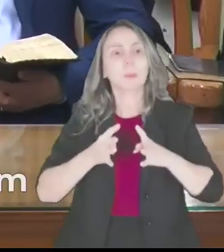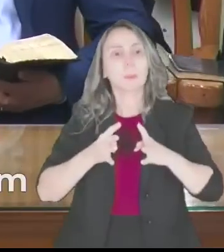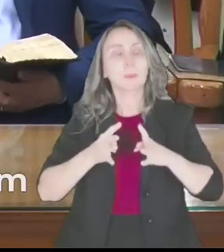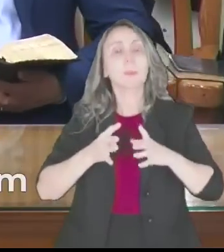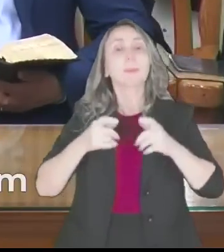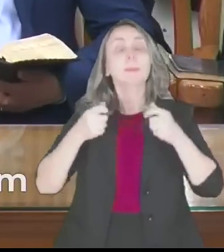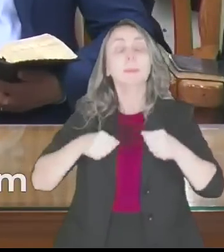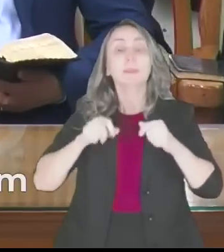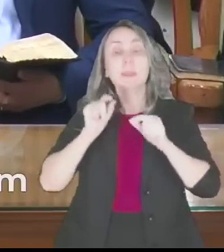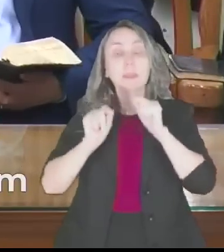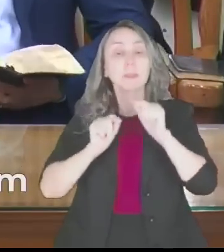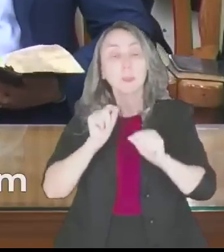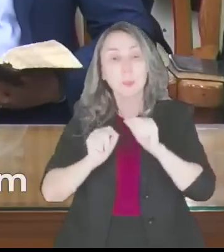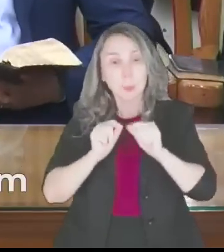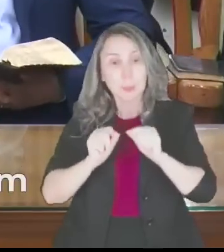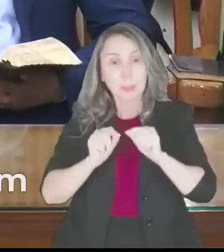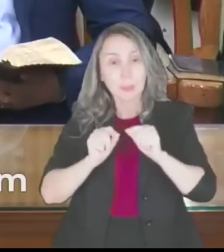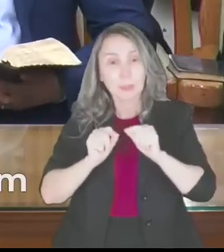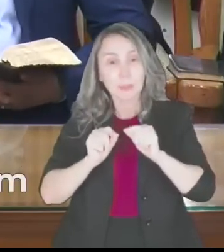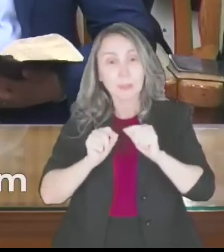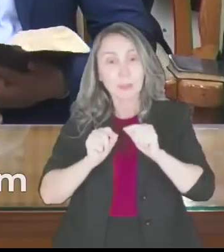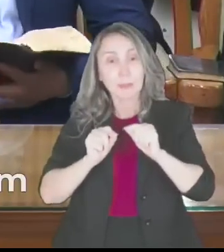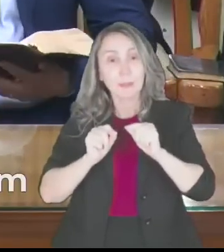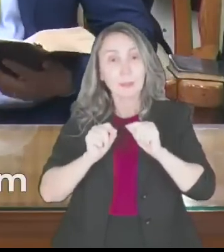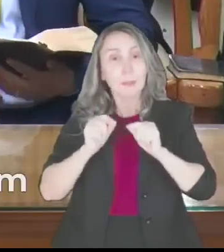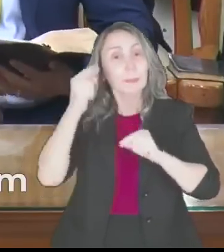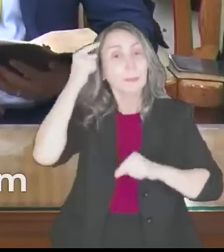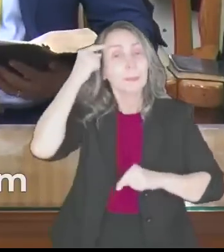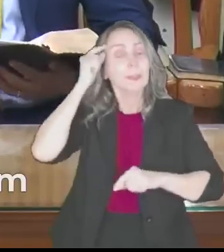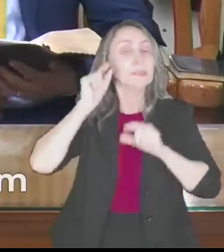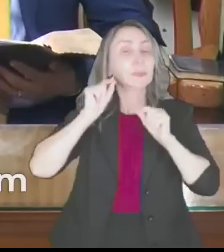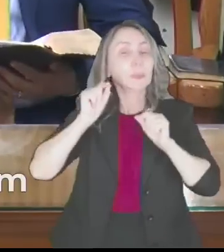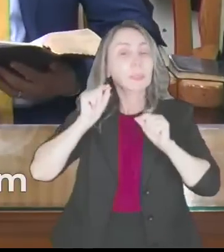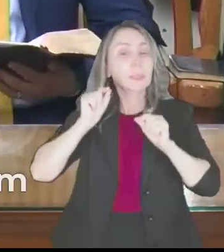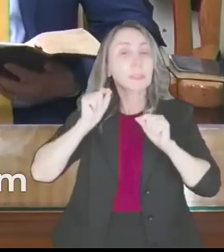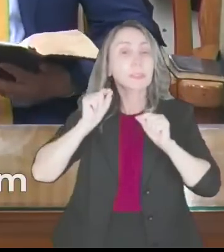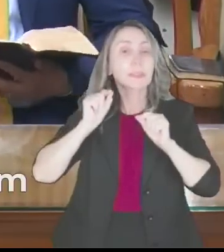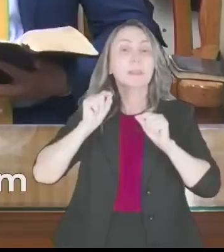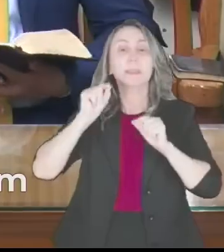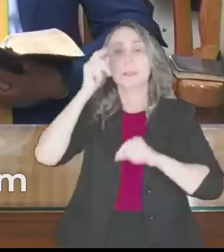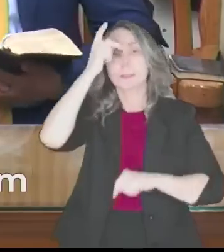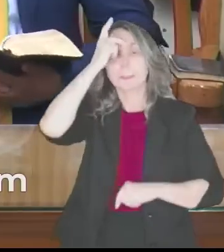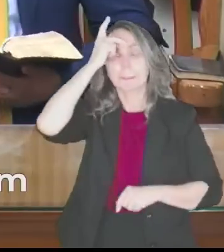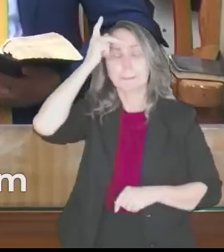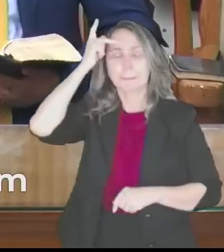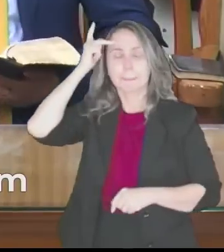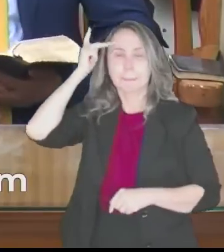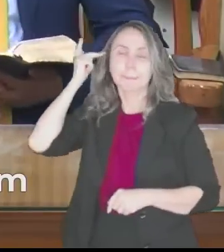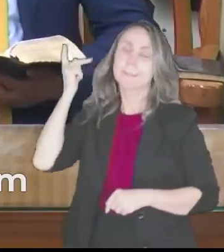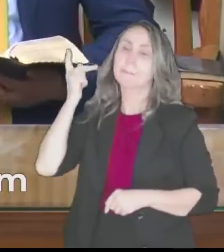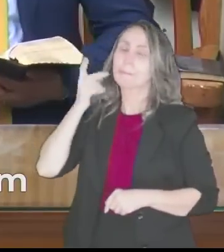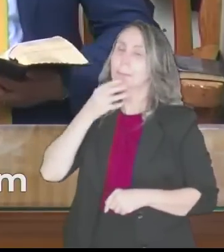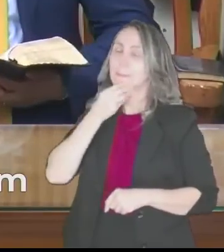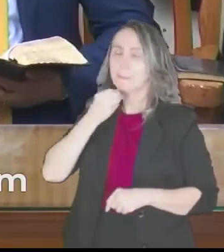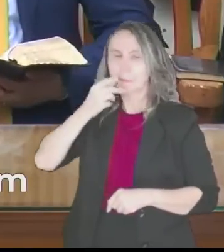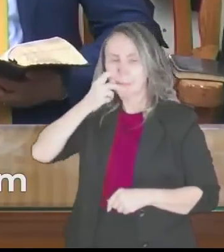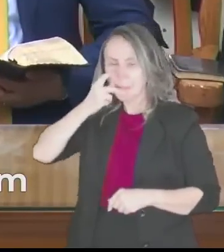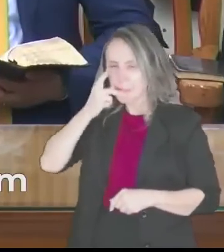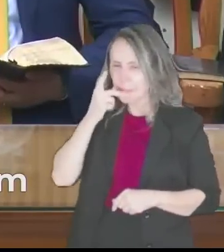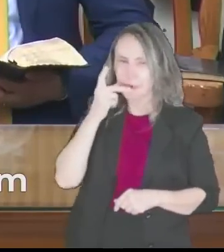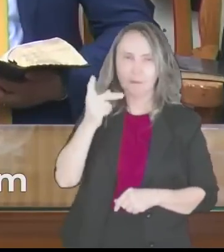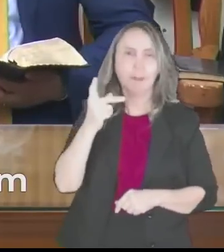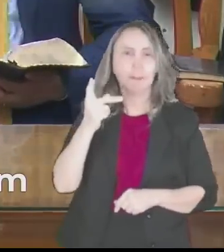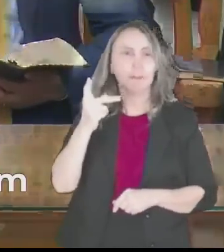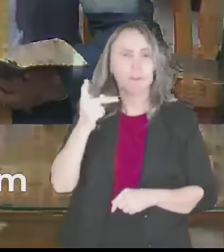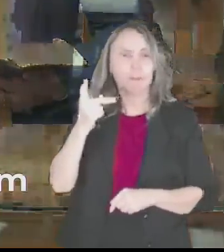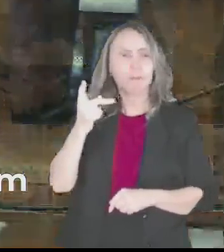voltar nosso pensamento ao que, meus irmãos? A palavra dos profetas. E o que é que ela faz mais? Como